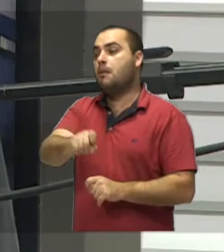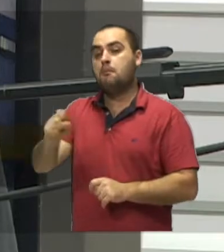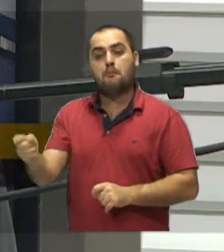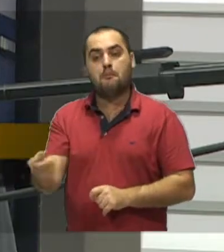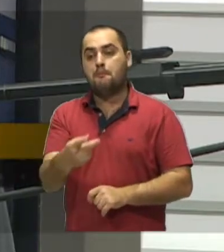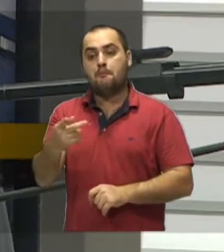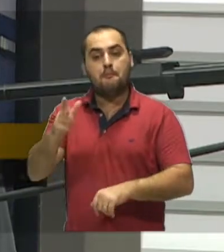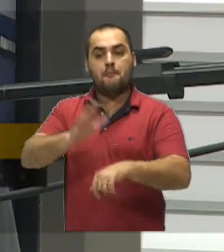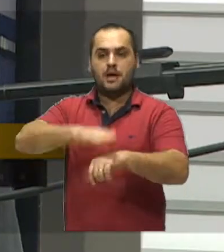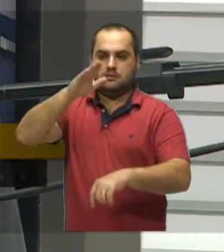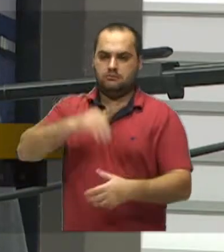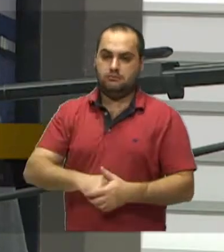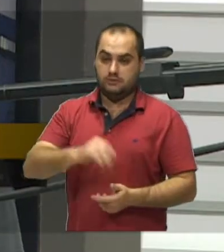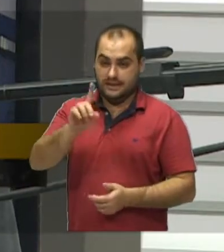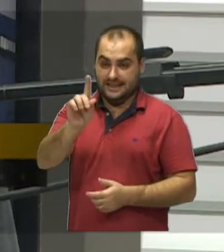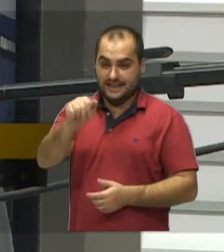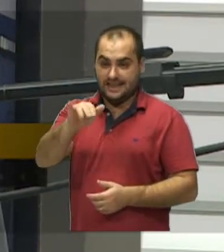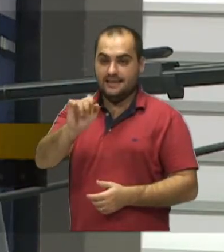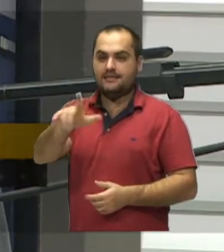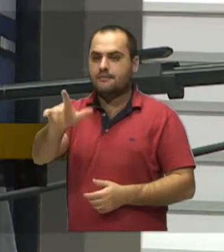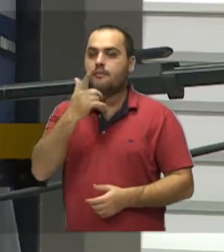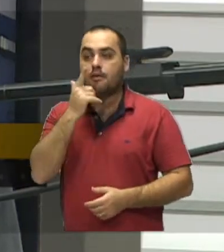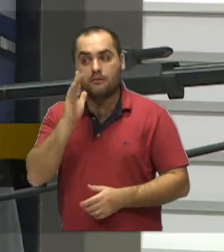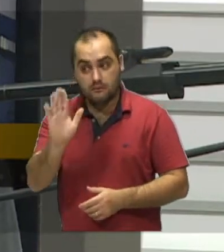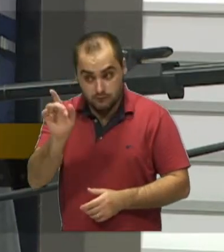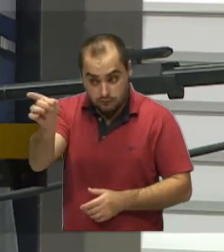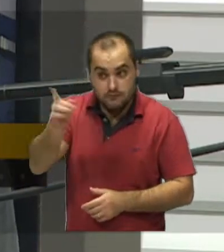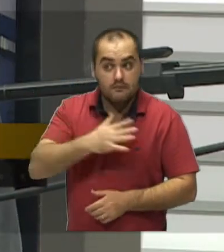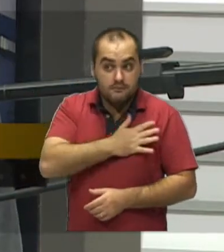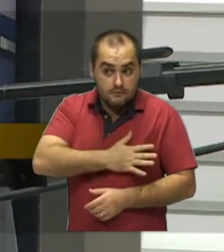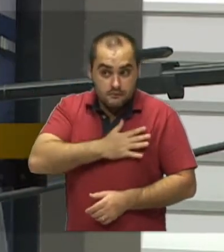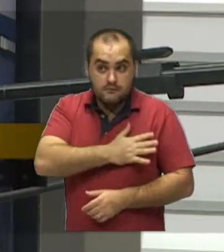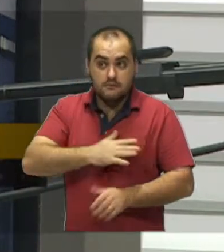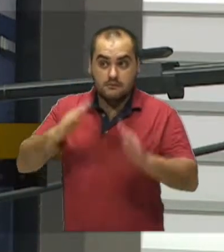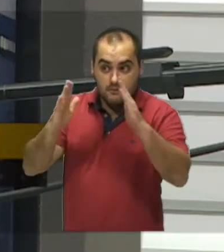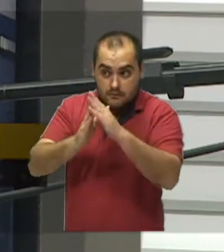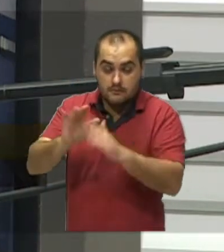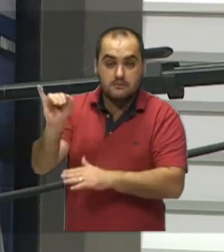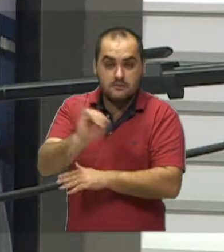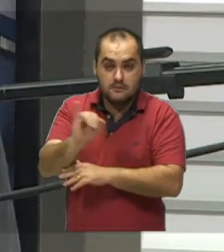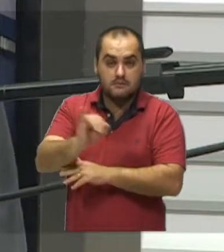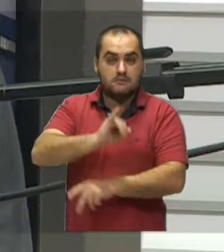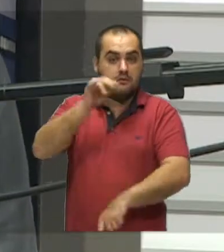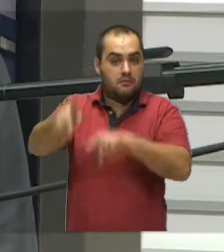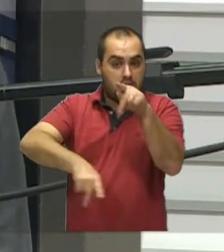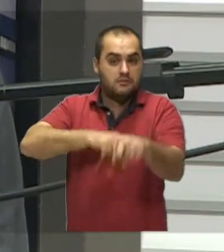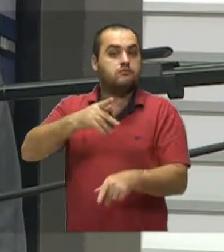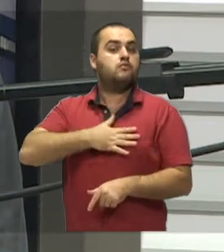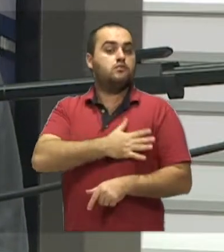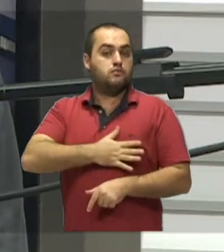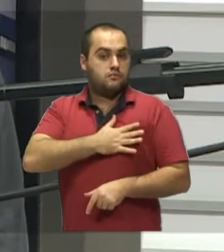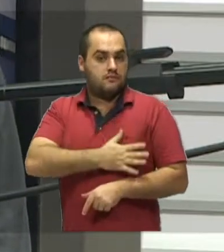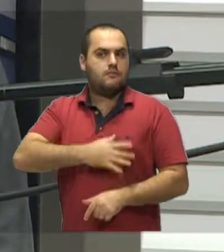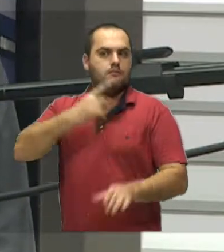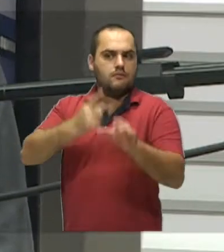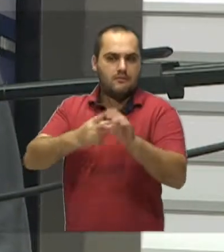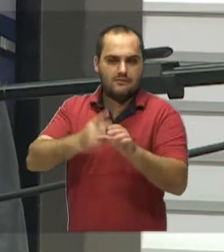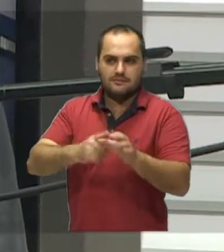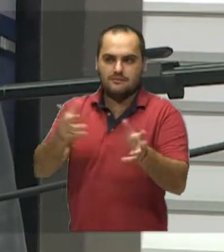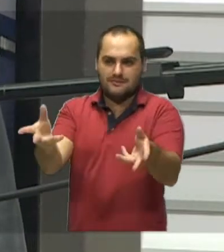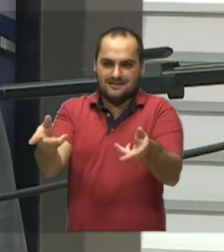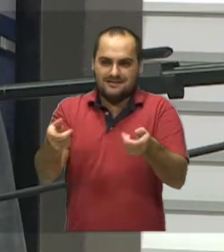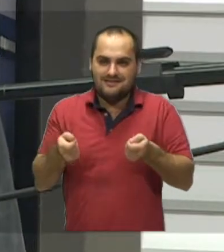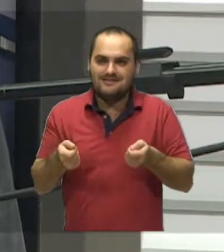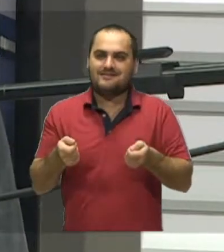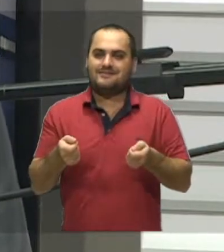Daniel sempre me disse, olha, você vai gostar de morar em Itajaí, tem muita oportunidade, é um povo que te acolhe muito bem. E eu acho que a cidade tem um pouco isso. Acho que pelo fato de ser